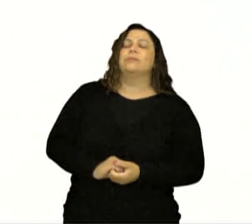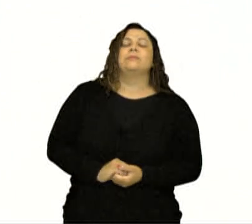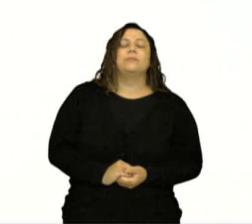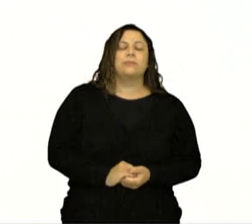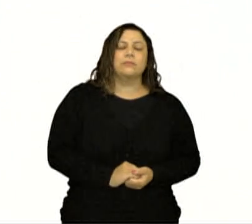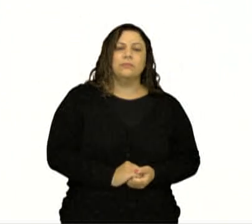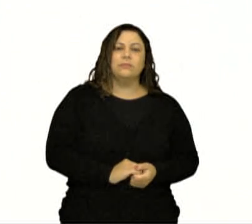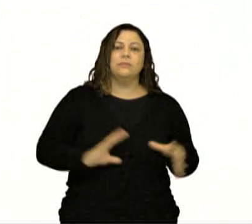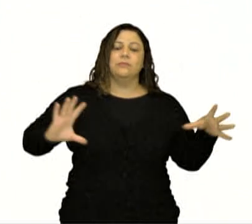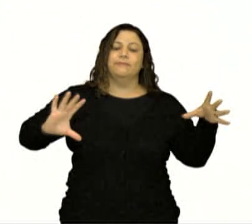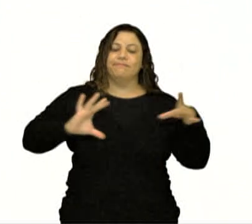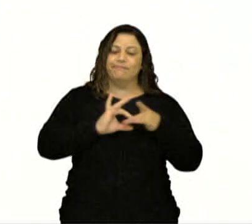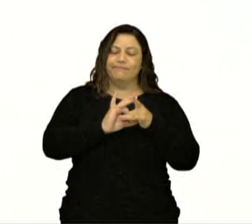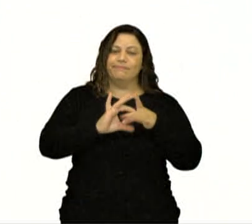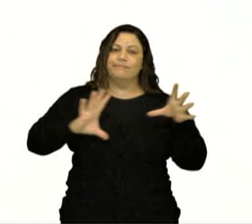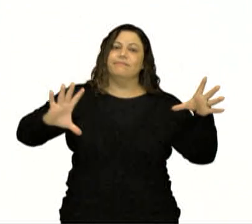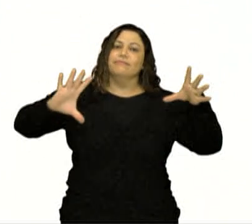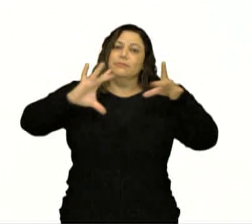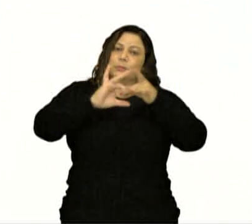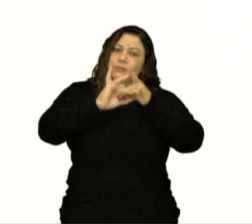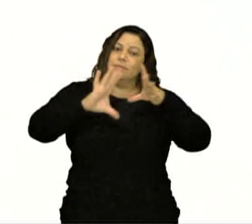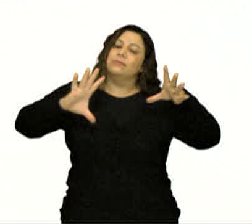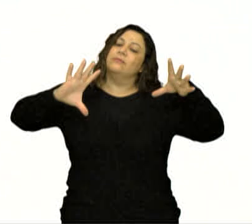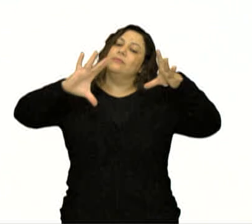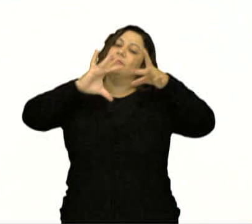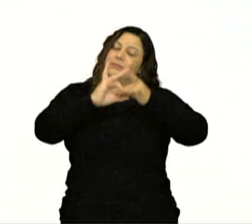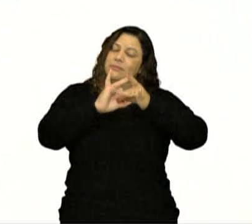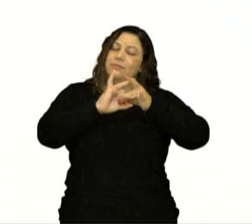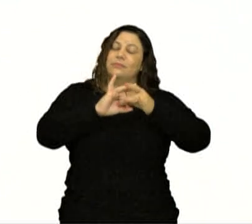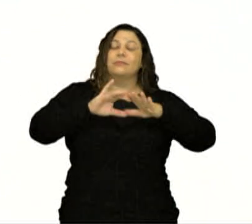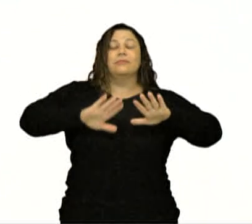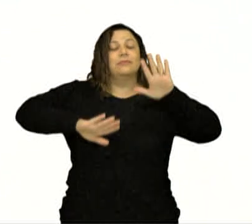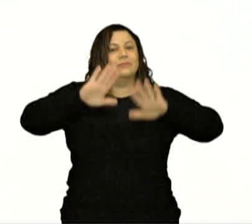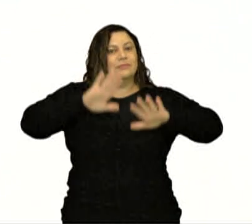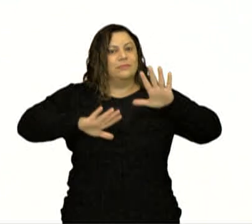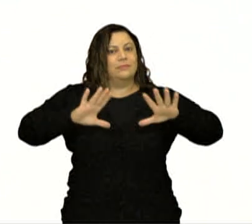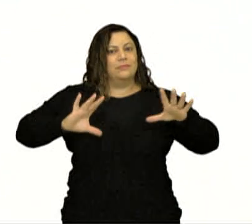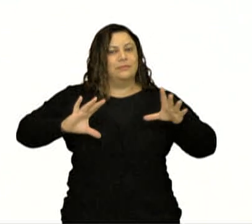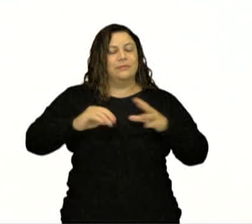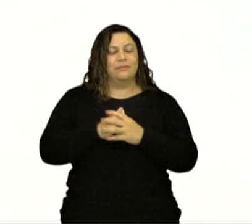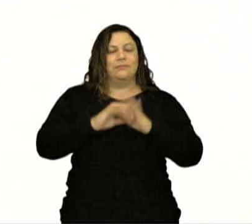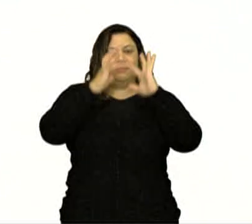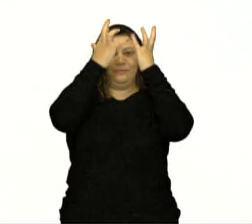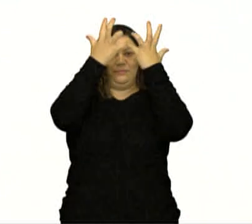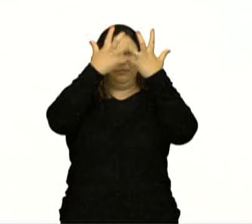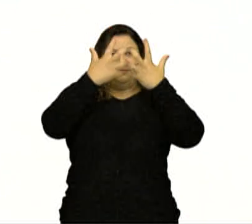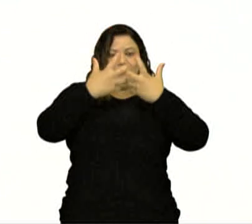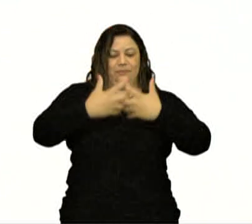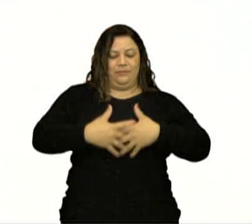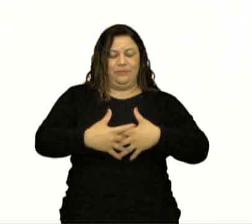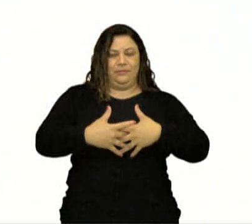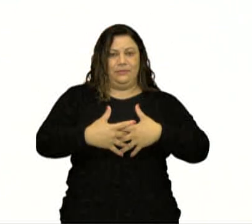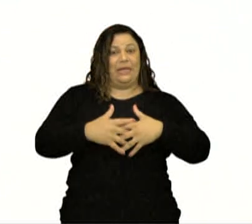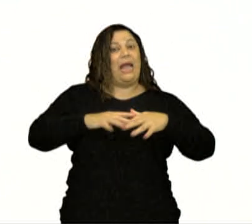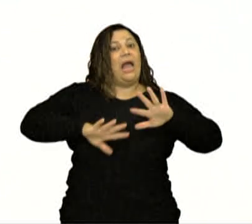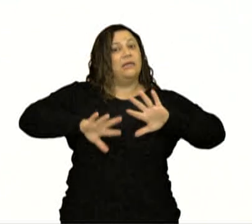elas vão se ligar entre si novamente. Só que muitas vezes elas não vão ligar naquela mesma sequência que estão ali. Elas vão